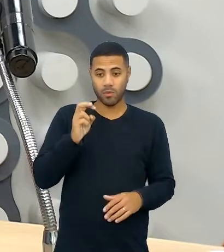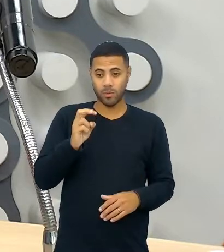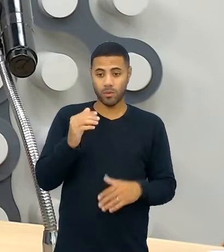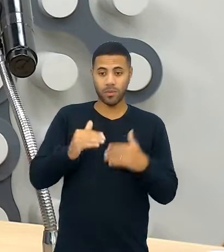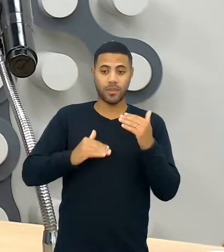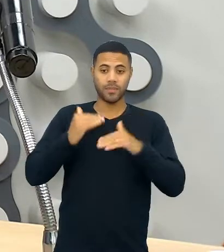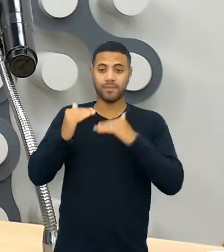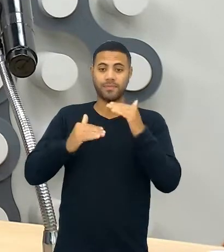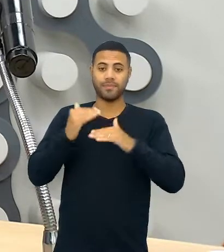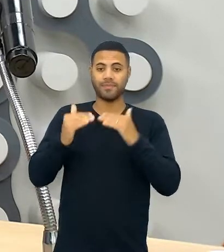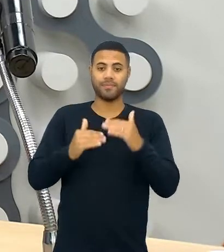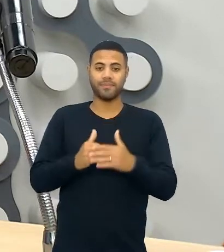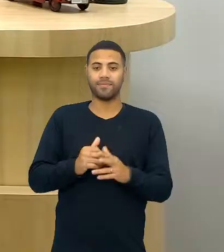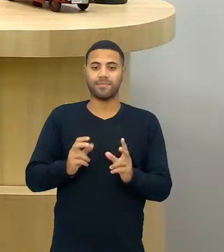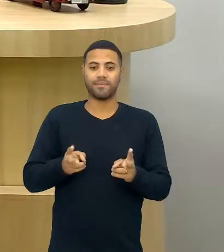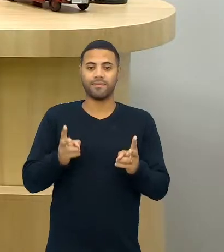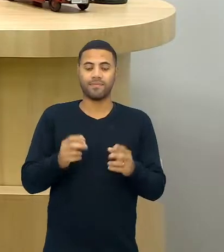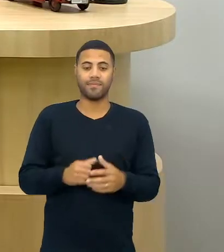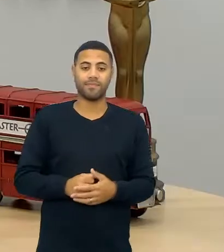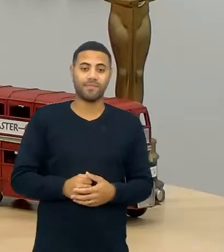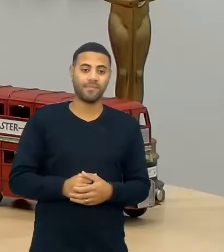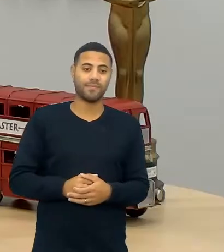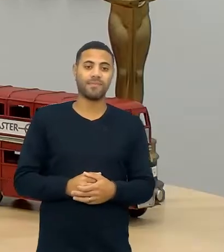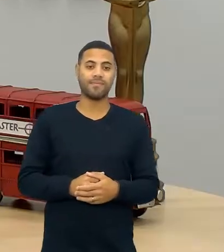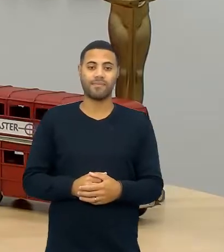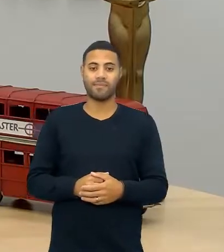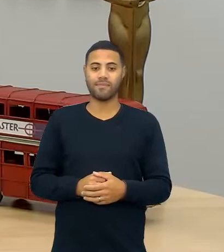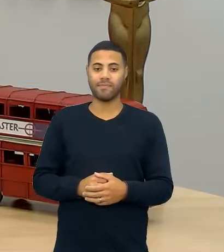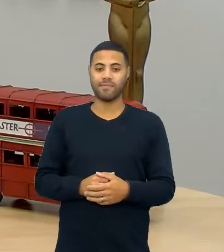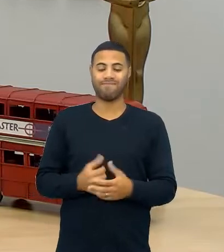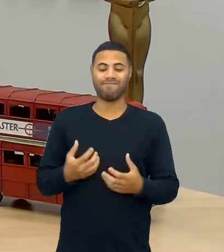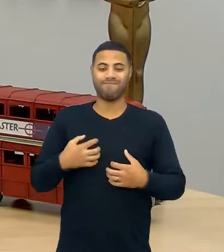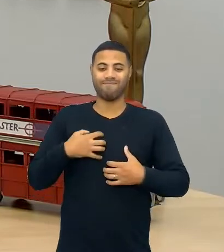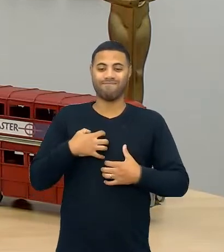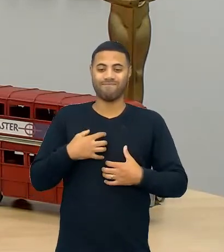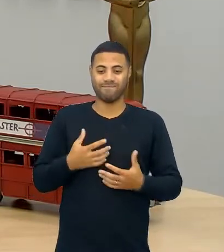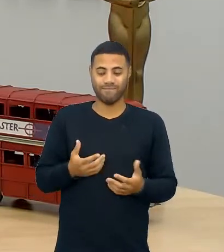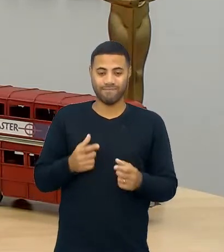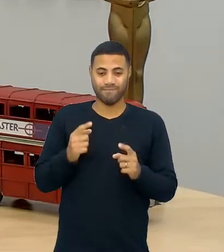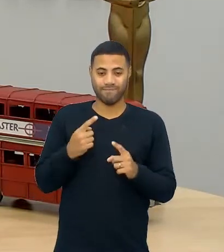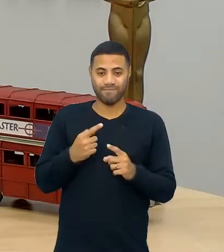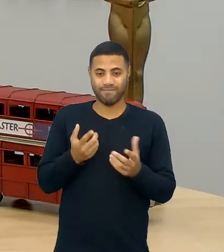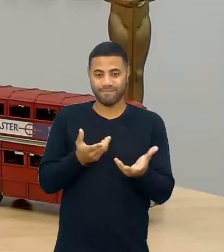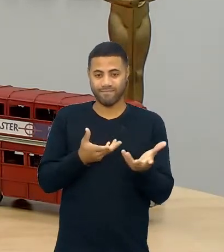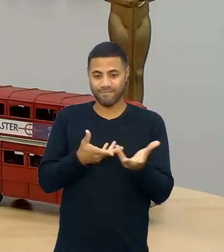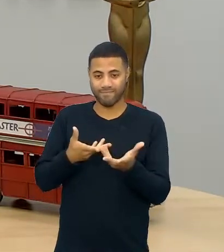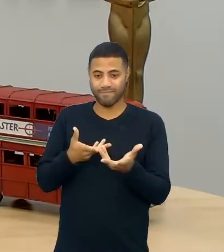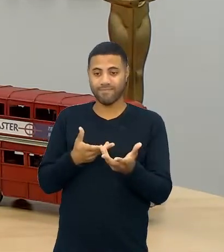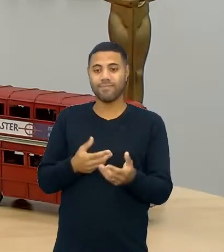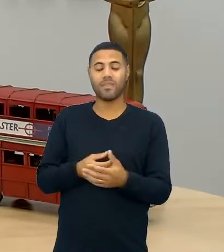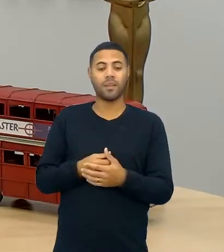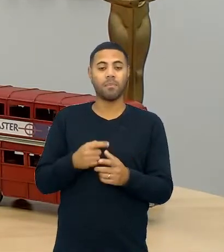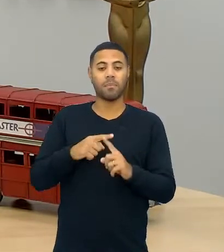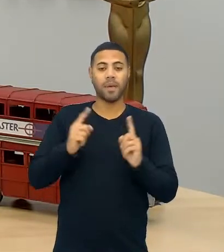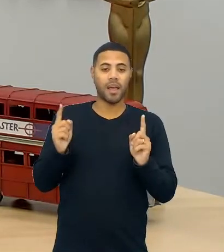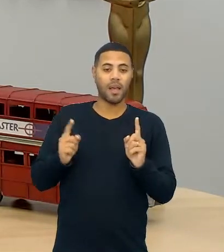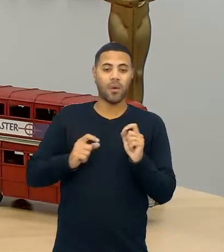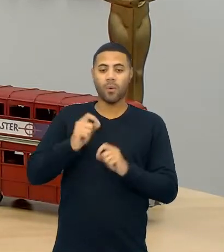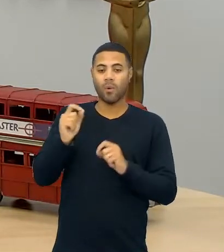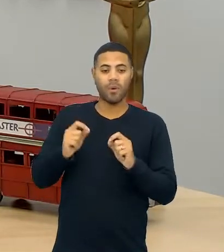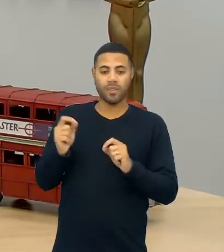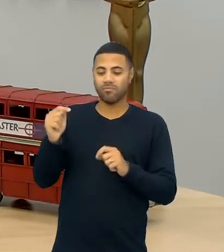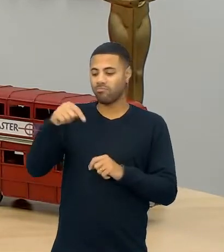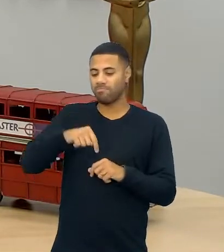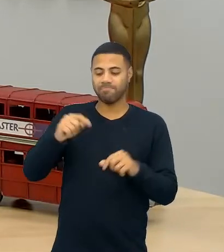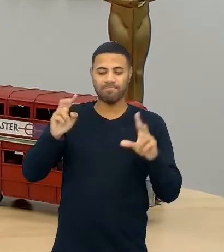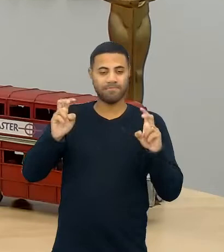desenvolvimento. Vamos lá. É isso, e ela está assim numa expectativa, porque eu fiz o convite, que ela não sabe muito bem, né,